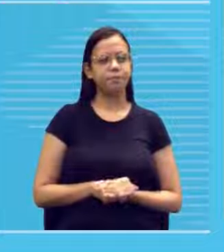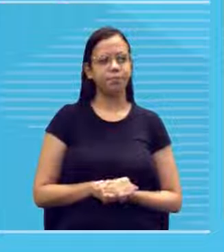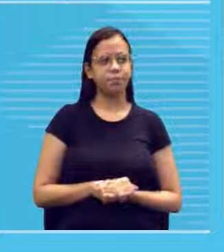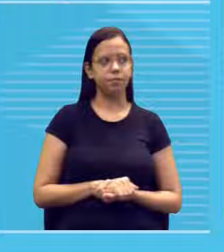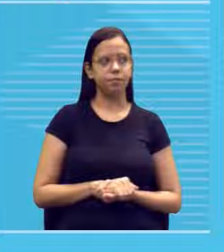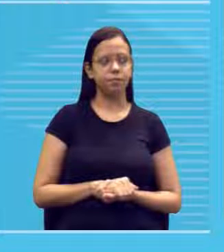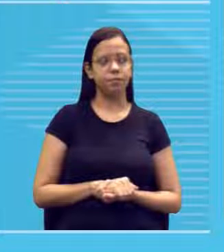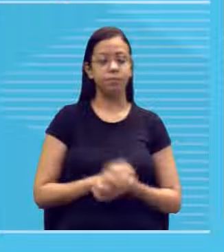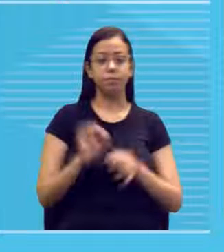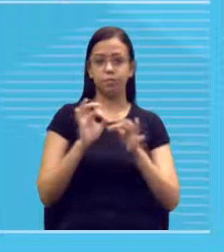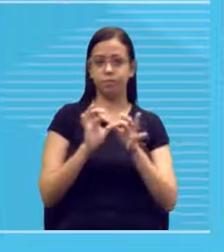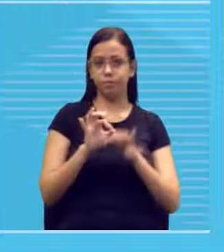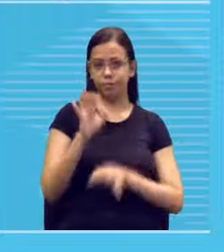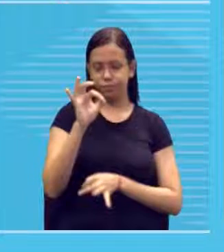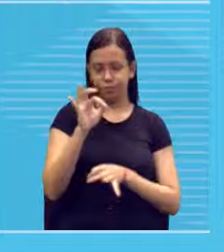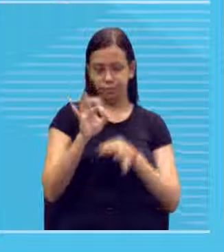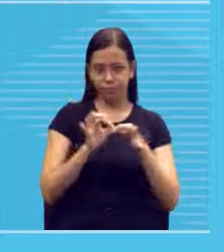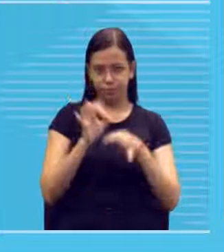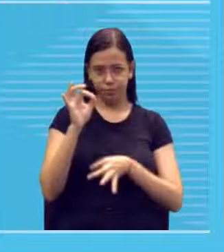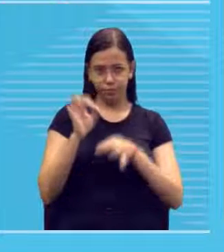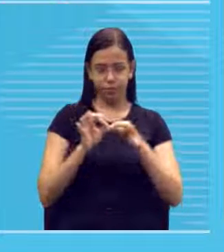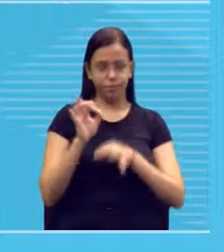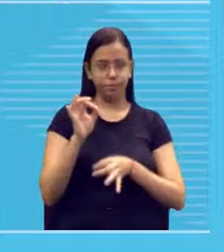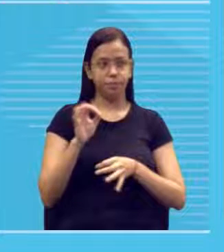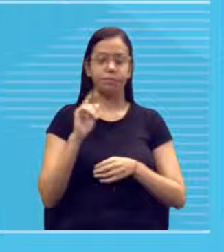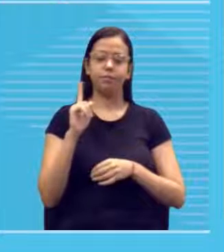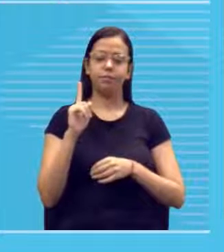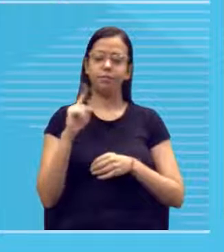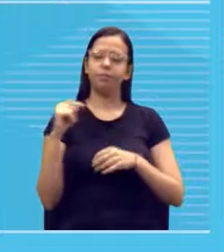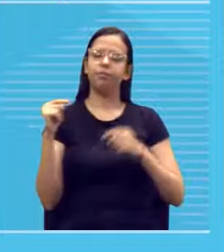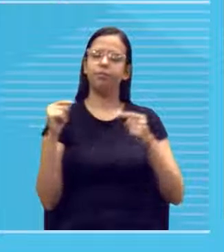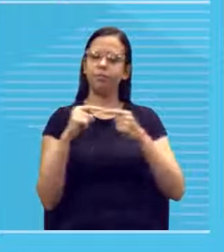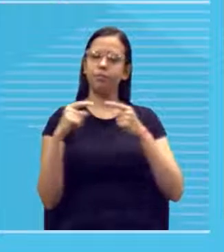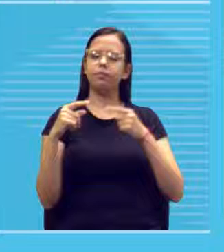a distância entre essas duas bases altura